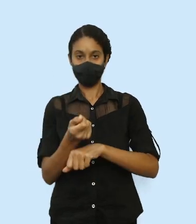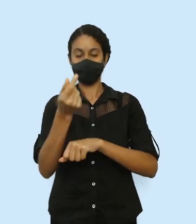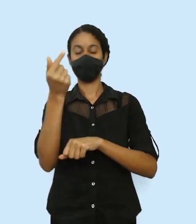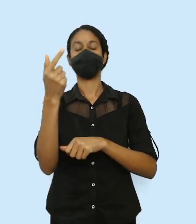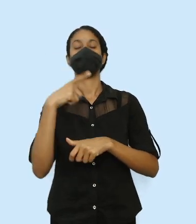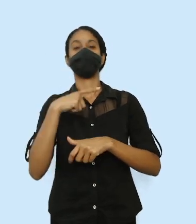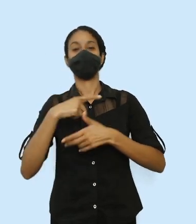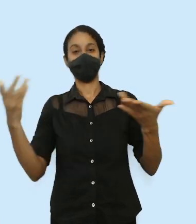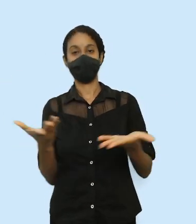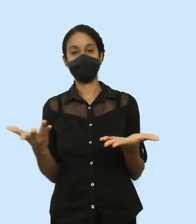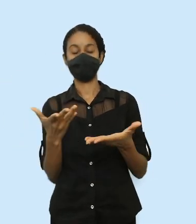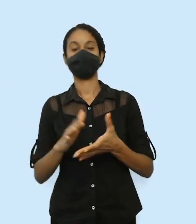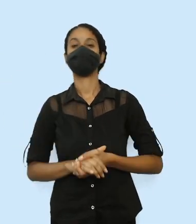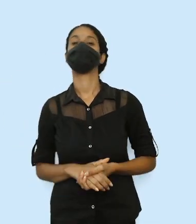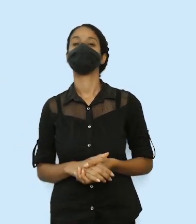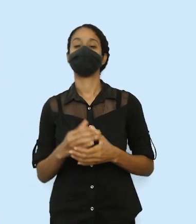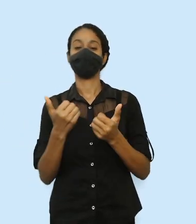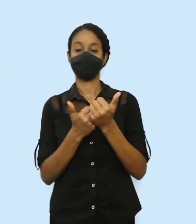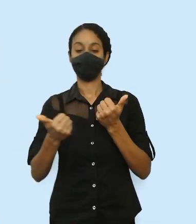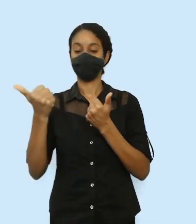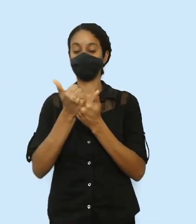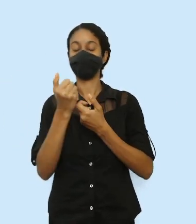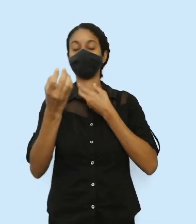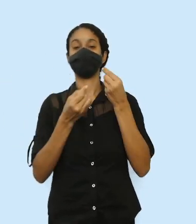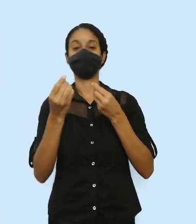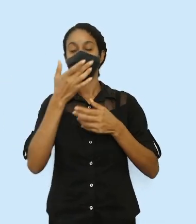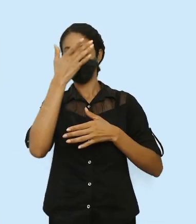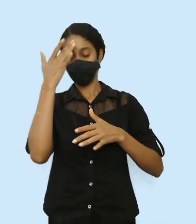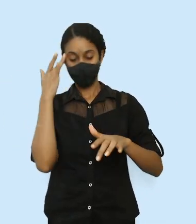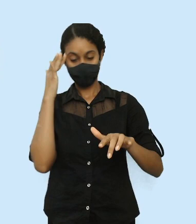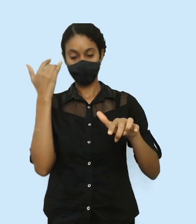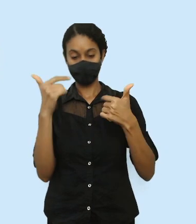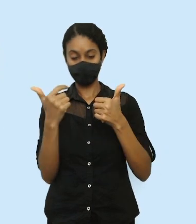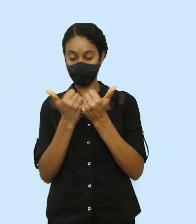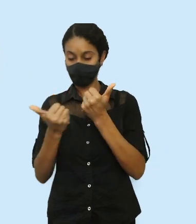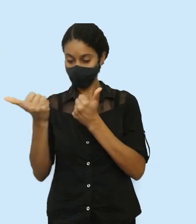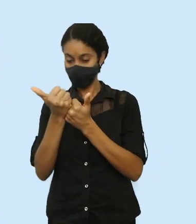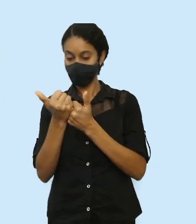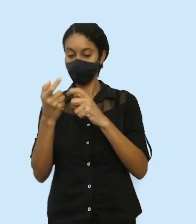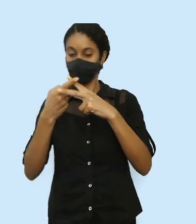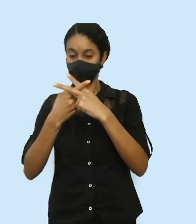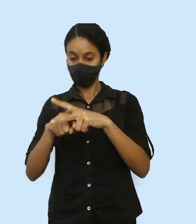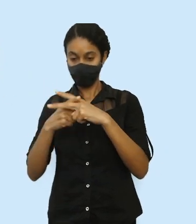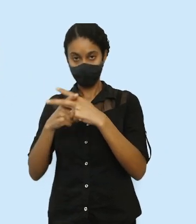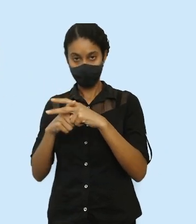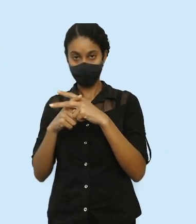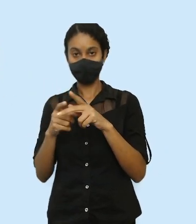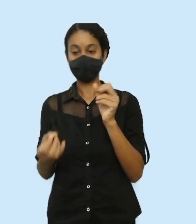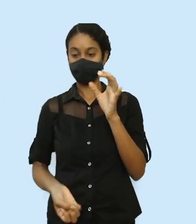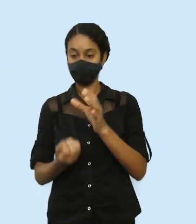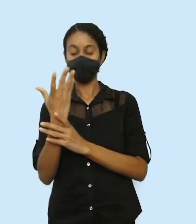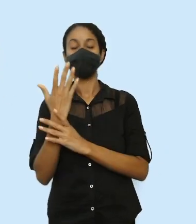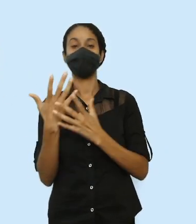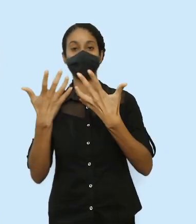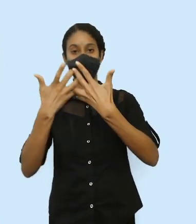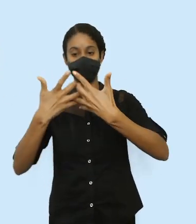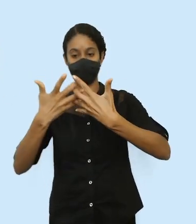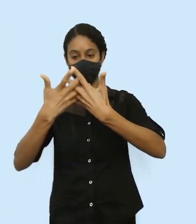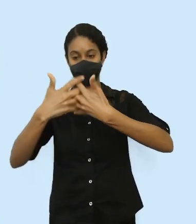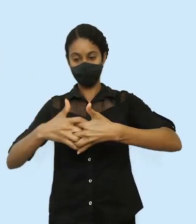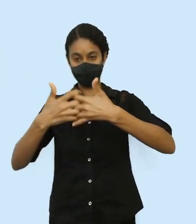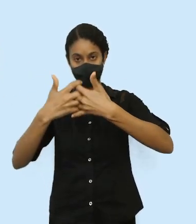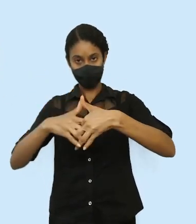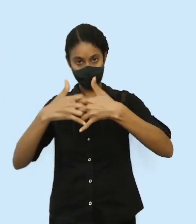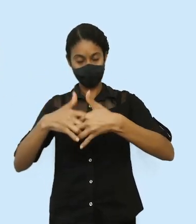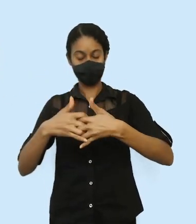Industrial o trabalho humano ele foi sendo substituído pelas máquinas, ao mesmo tempo que as máquinas elas são criadas pelo homem e